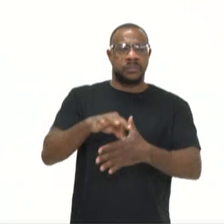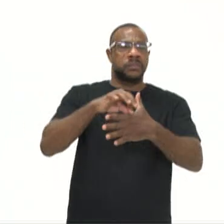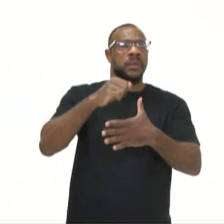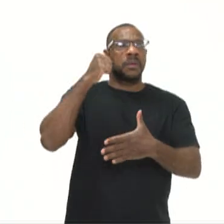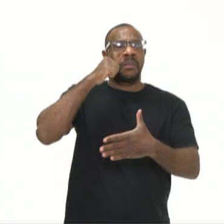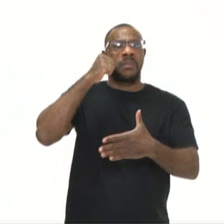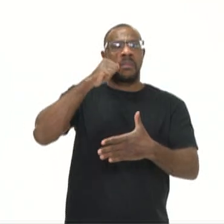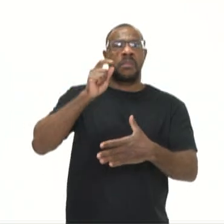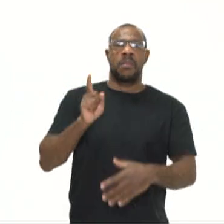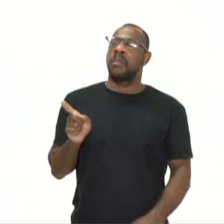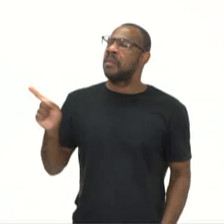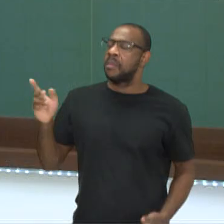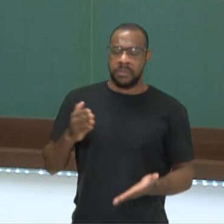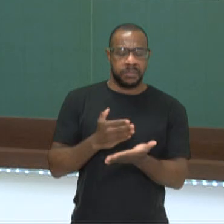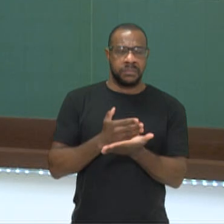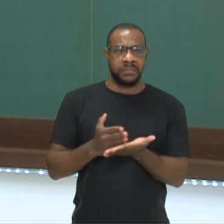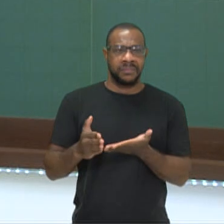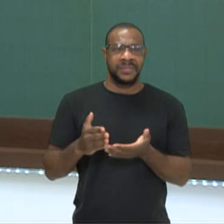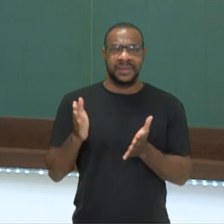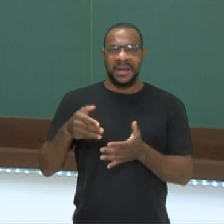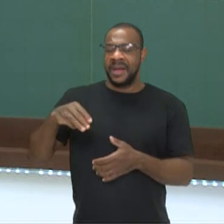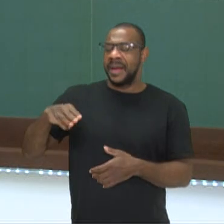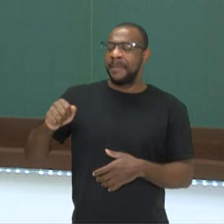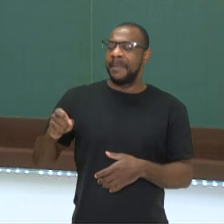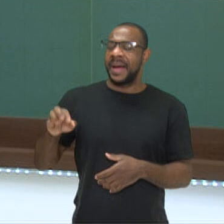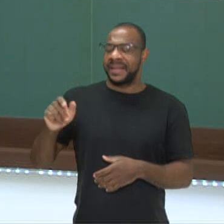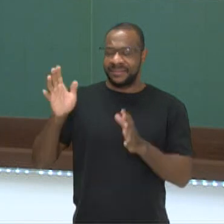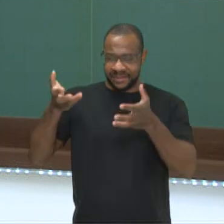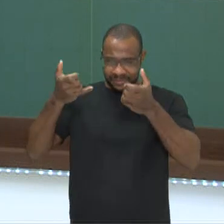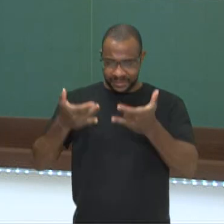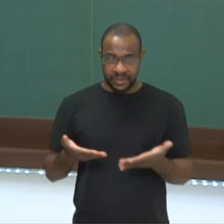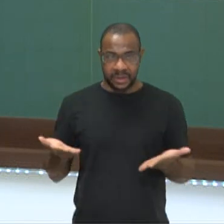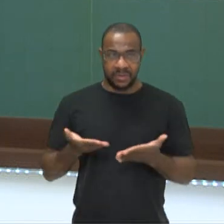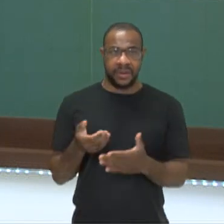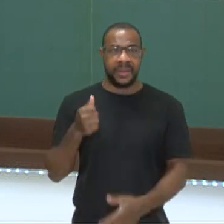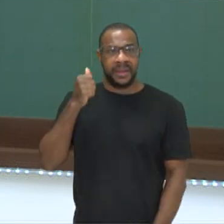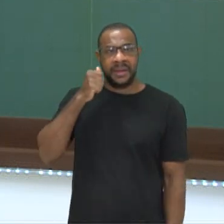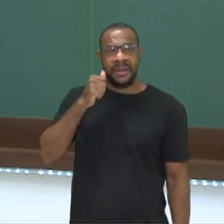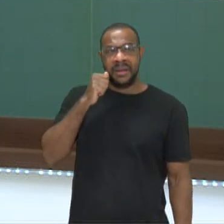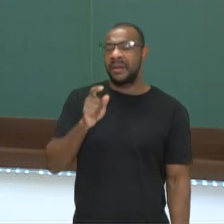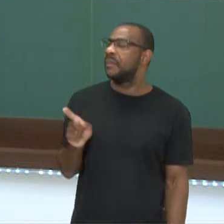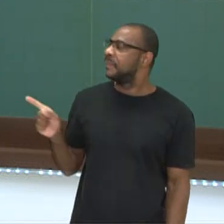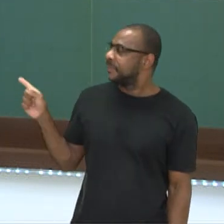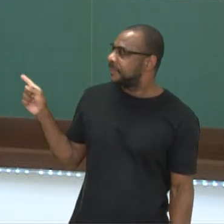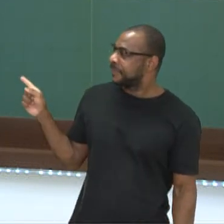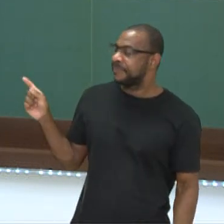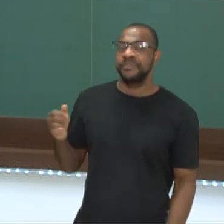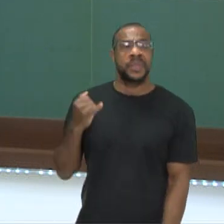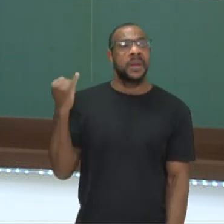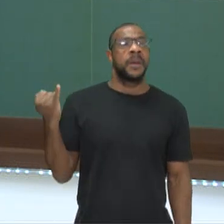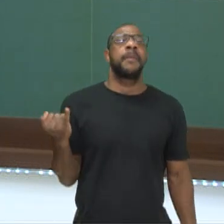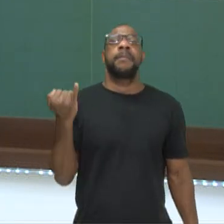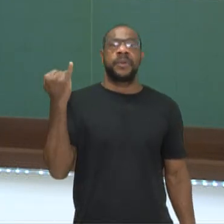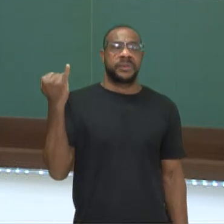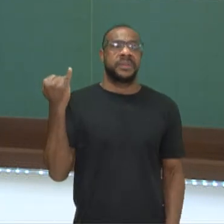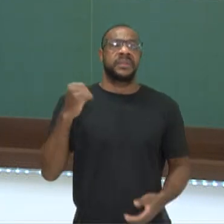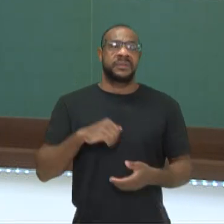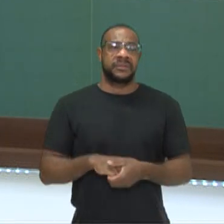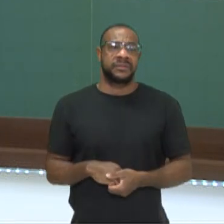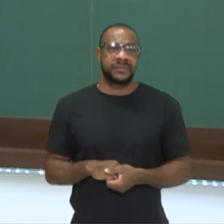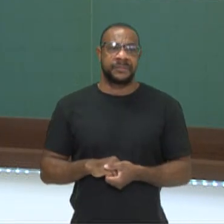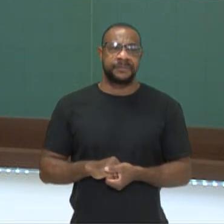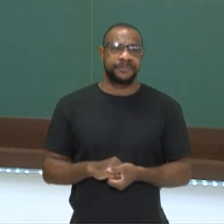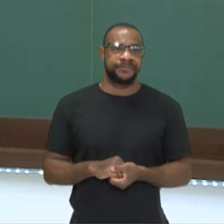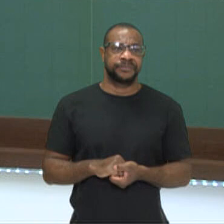mulher, falamos no início da Madre Teresa, agora temos a mãe menininha, uma mulher bastante importante no contexto das religiões de